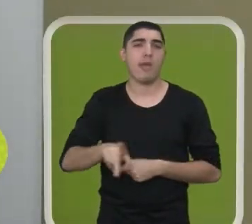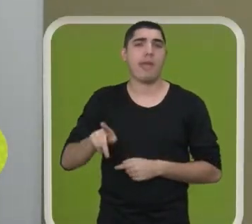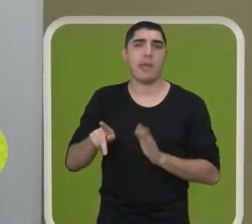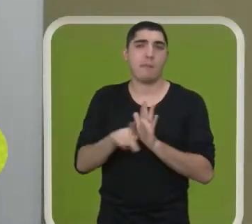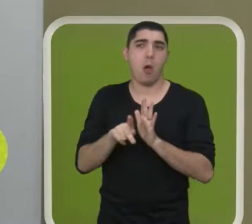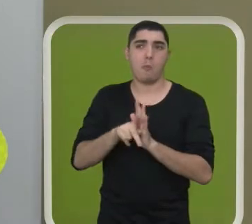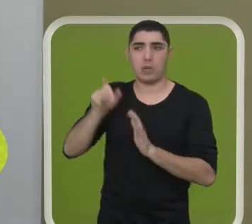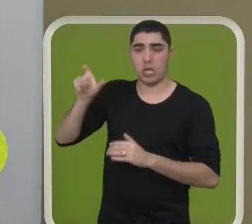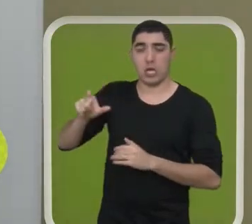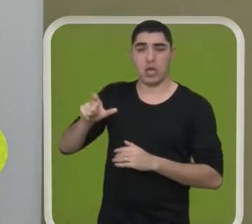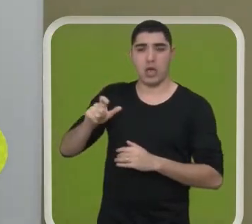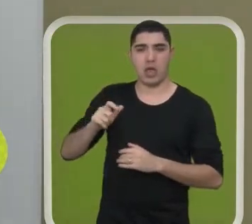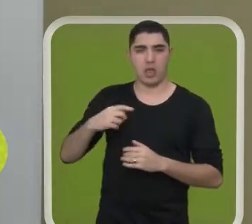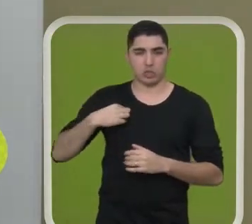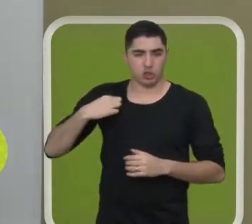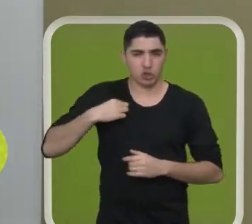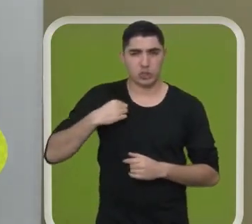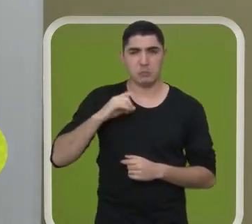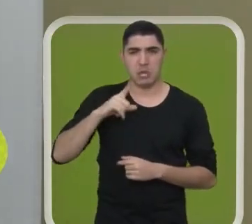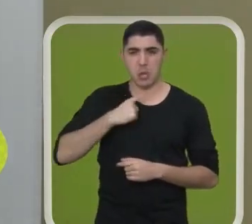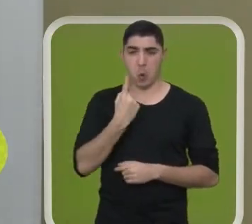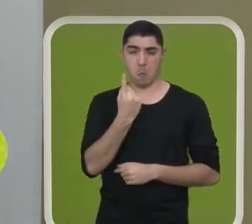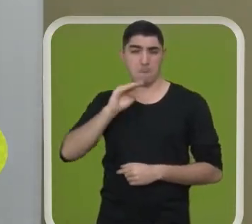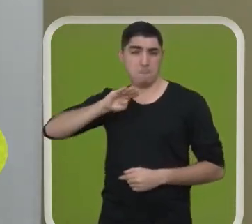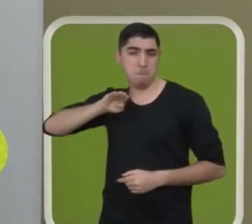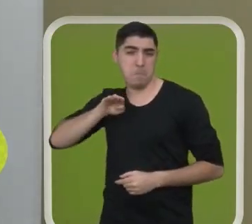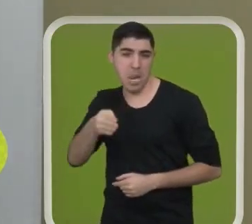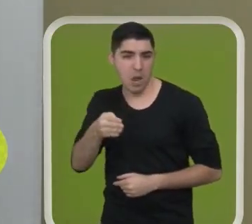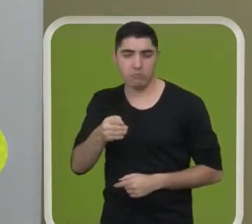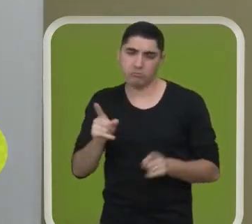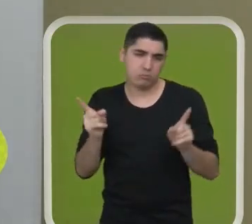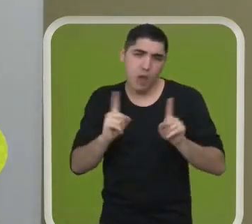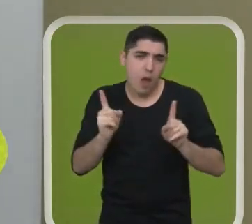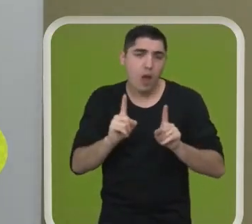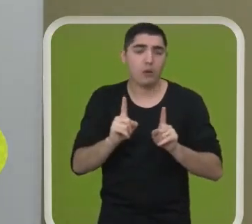dívida de R$1 bilhão. É um grande time